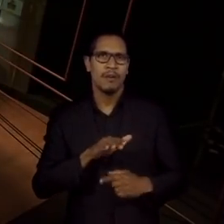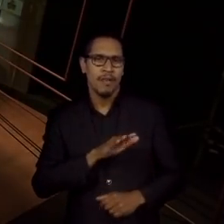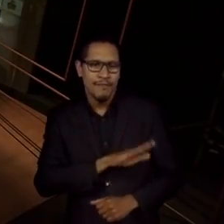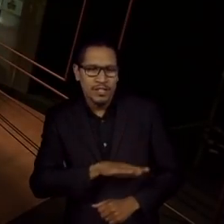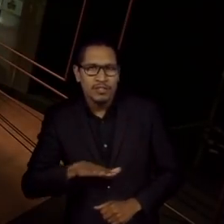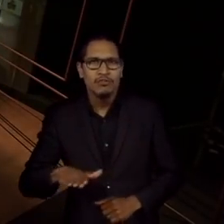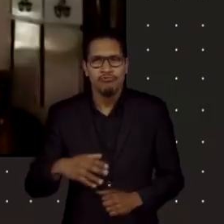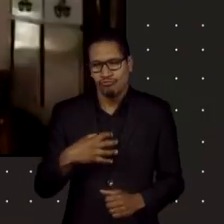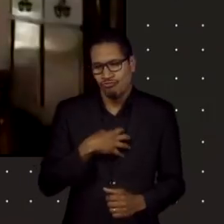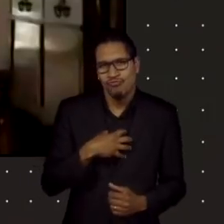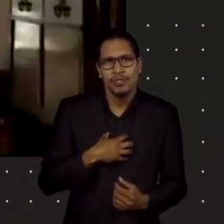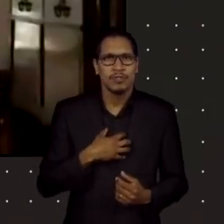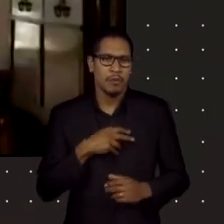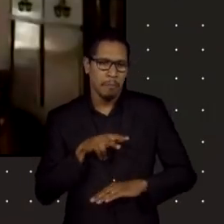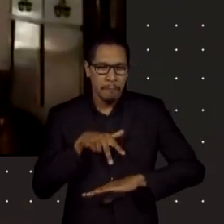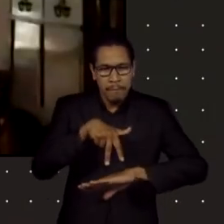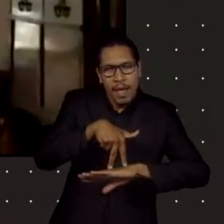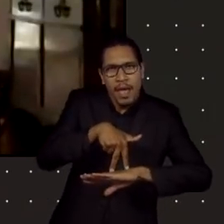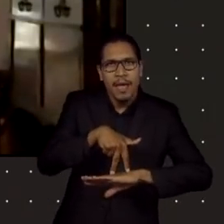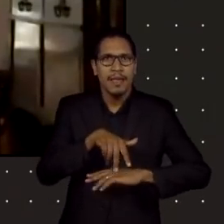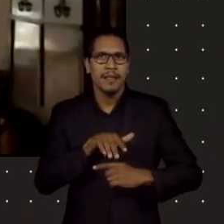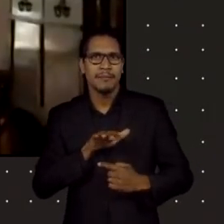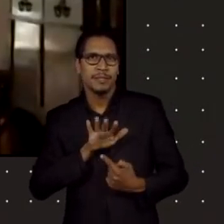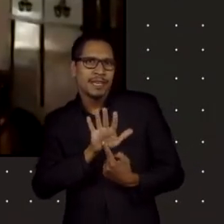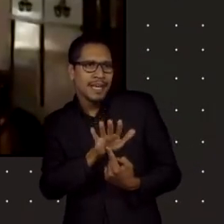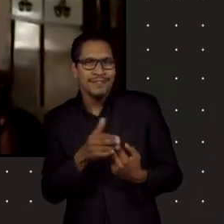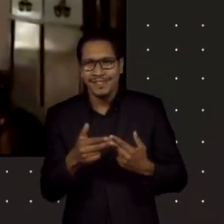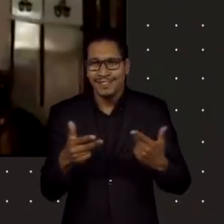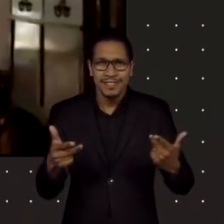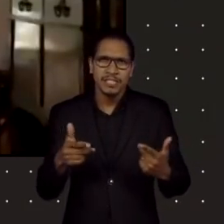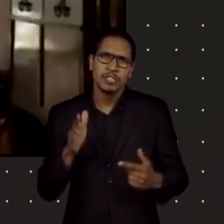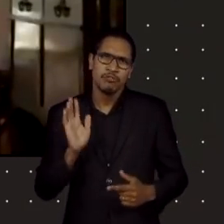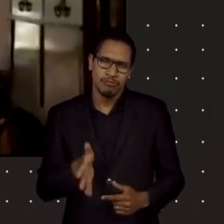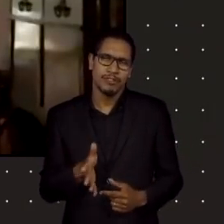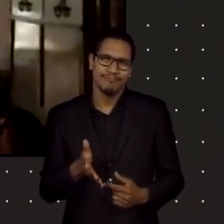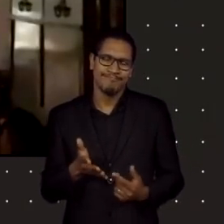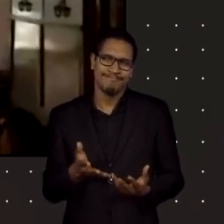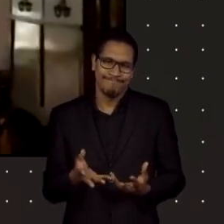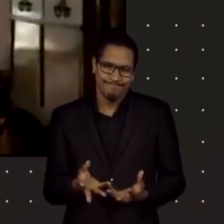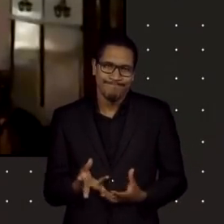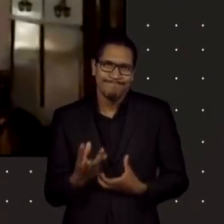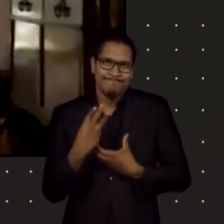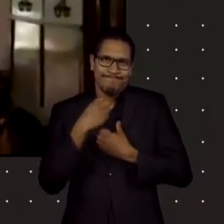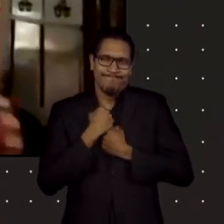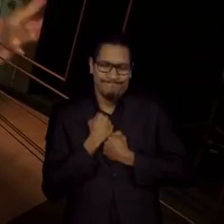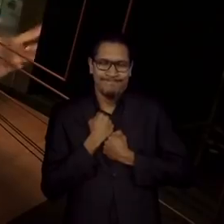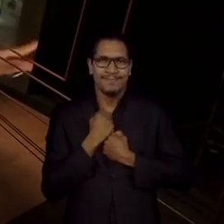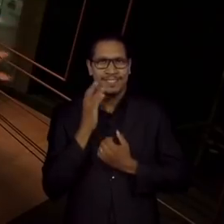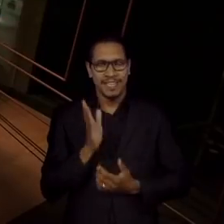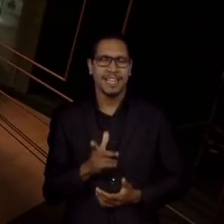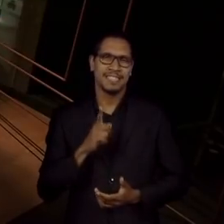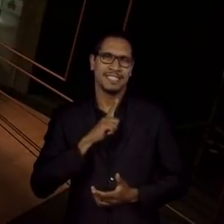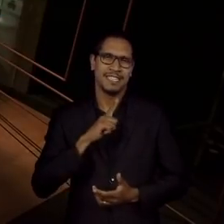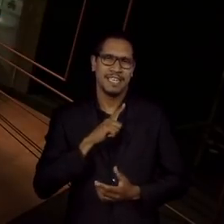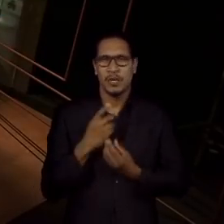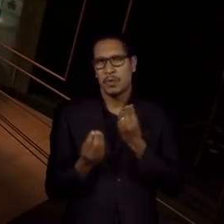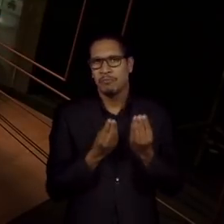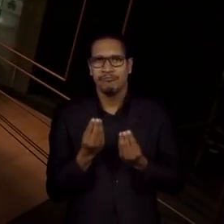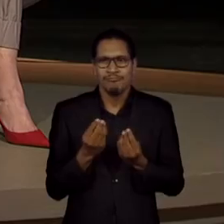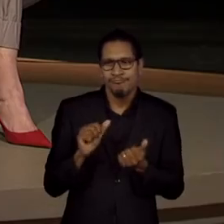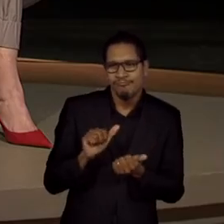palco já tinha uma facilidade, uma habilidade de lidar com o público no palco e tudo e tal,